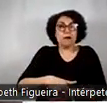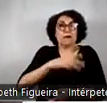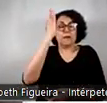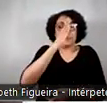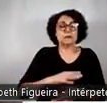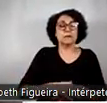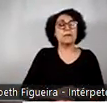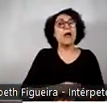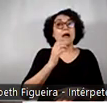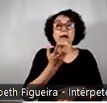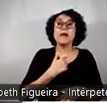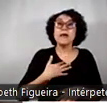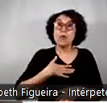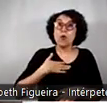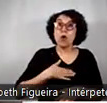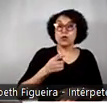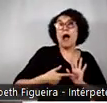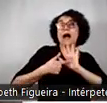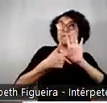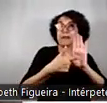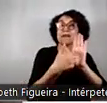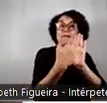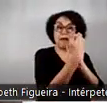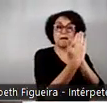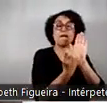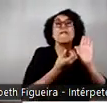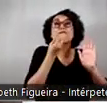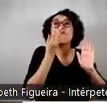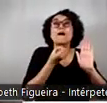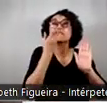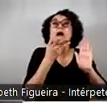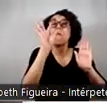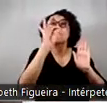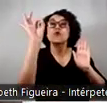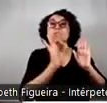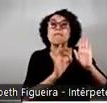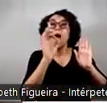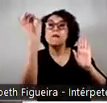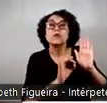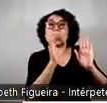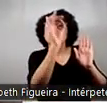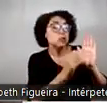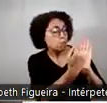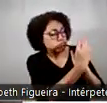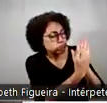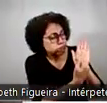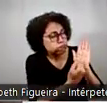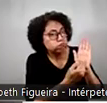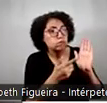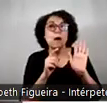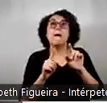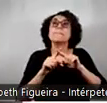dados, né, porque é importante pensar, né, que para poder se pensar políticas públicas, né, para as pessoas, para um